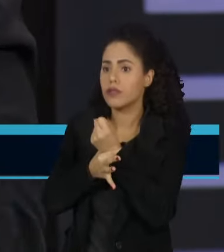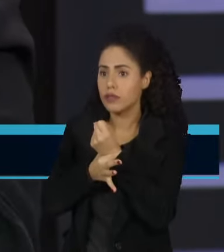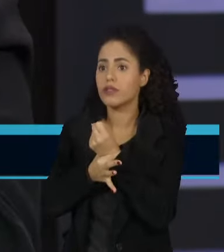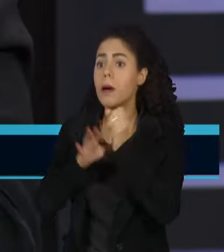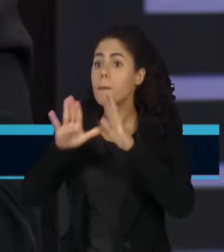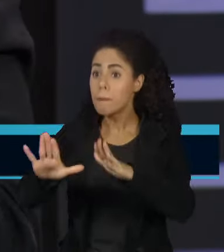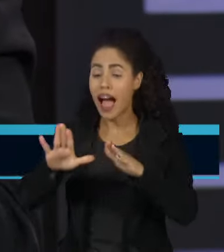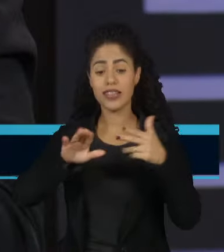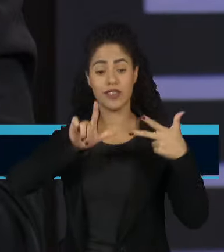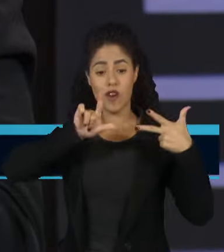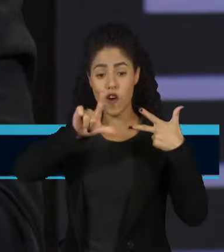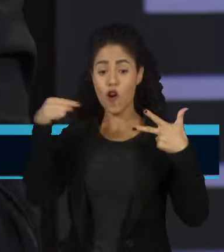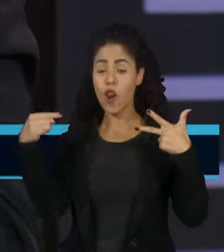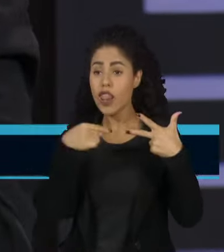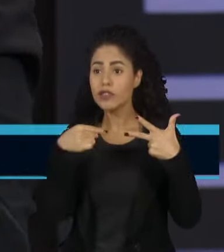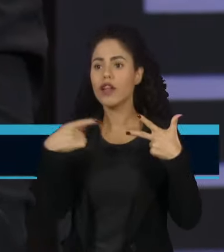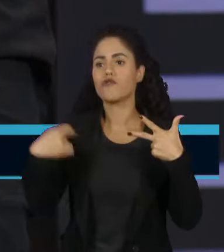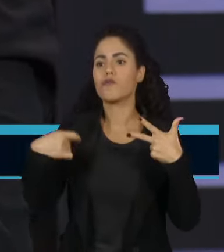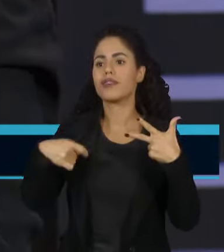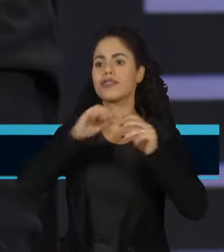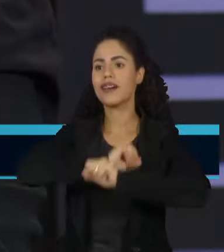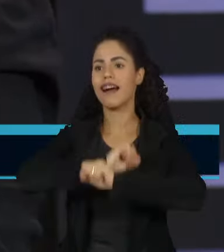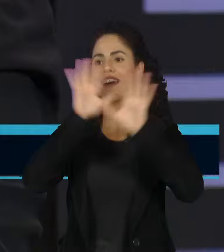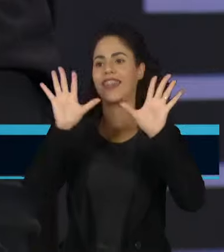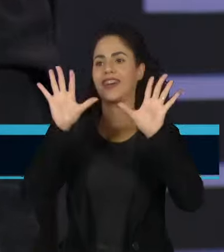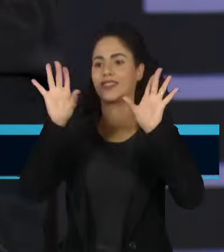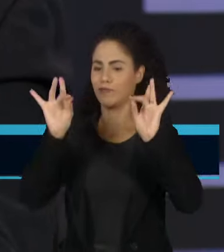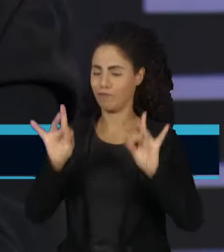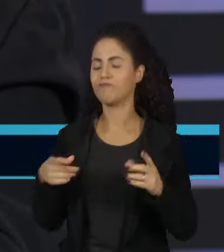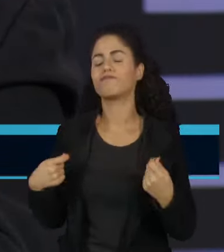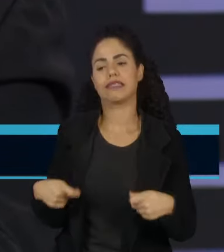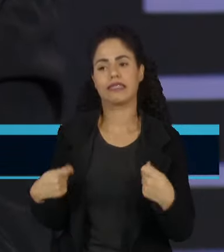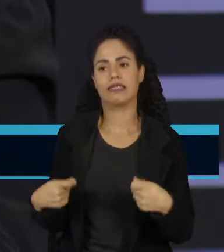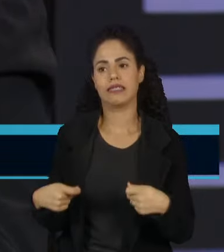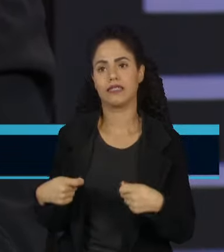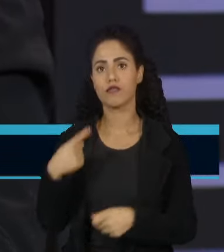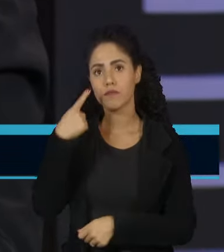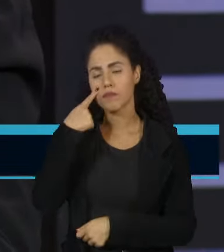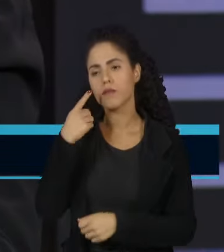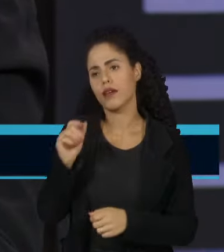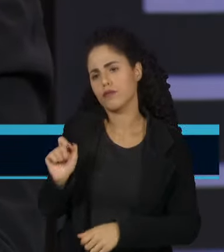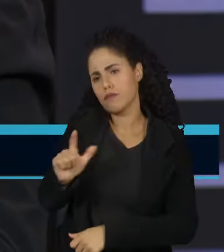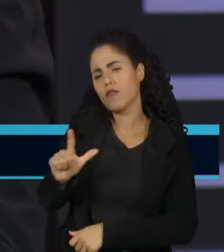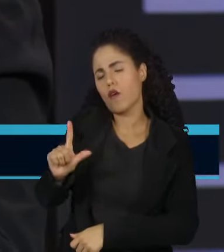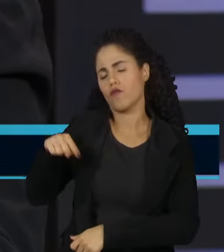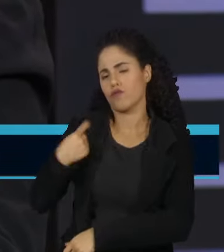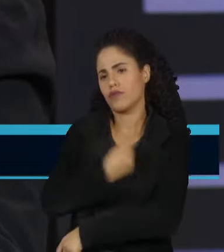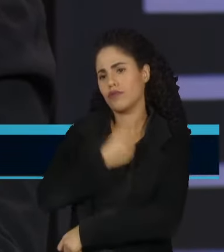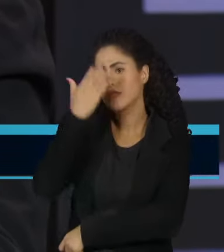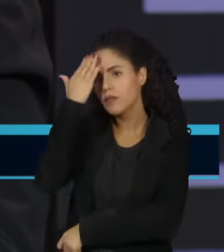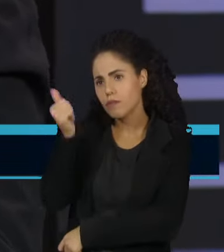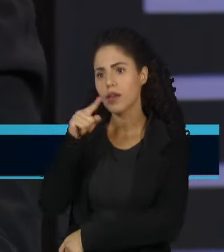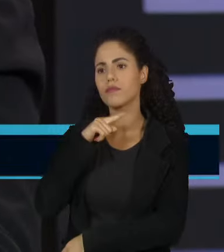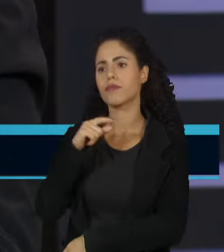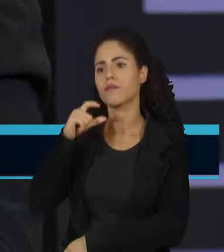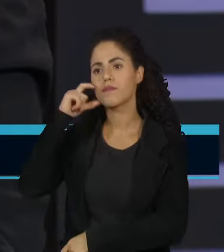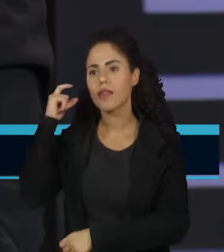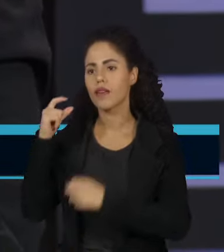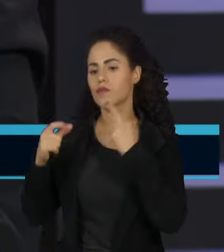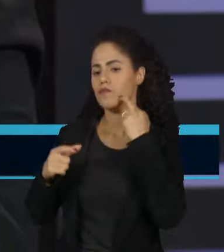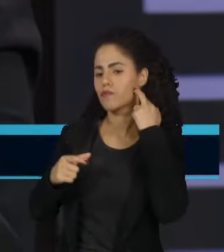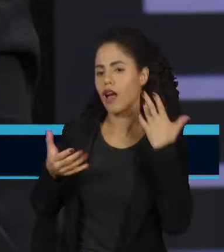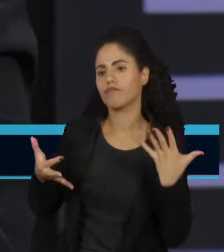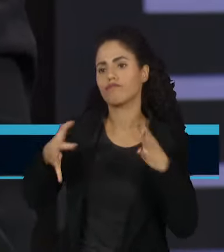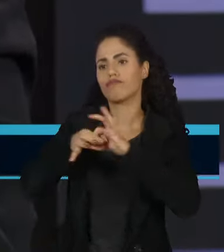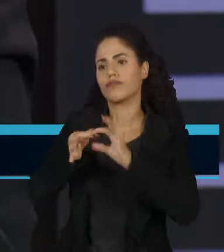ao Legislativo uma defesa extrema da transparência. É claro que essa junção, né, de tanto Lira quanto Pacheco,